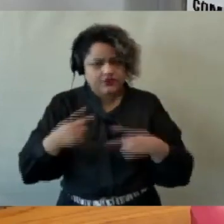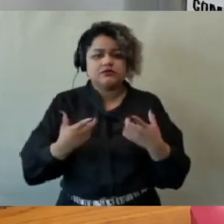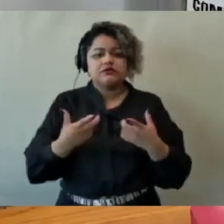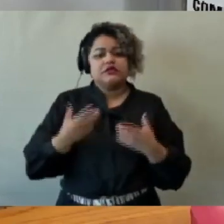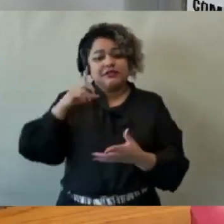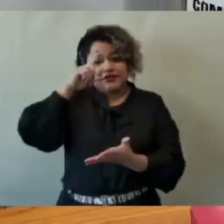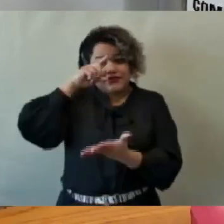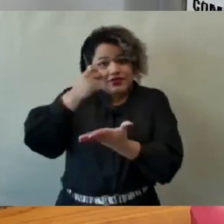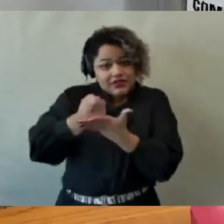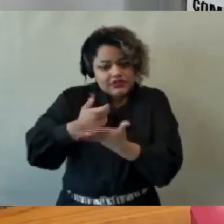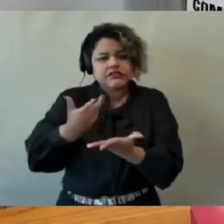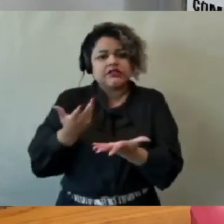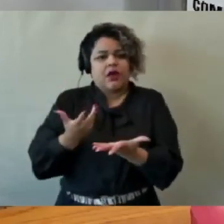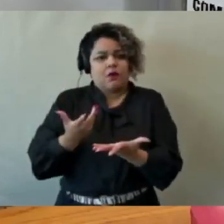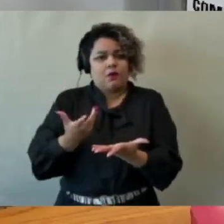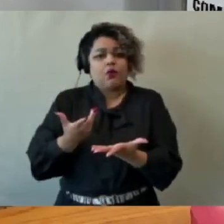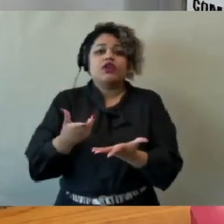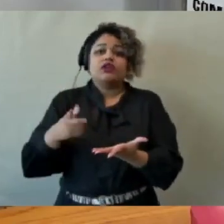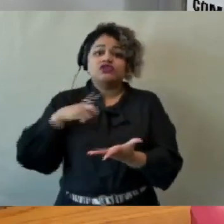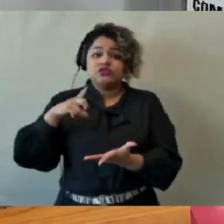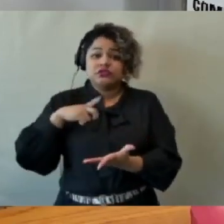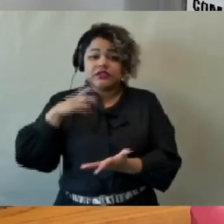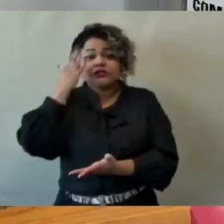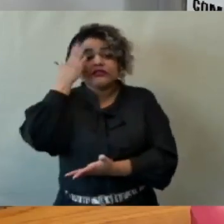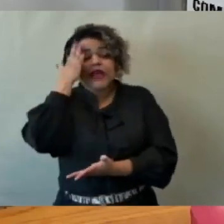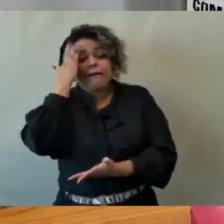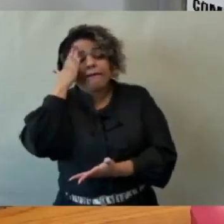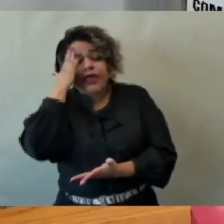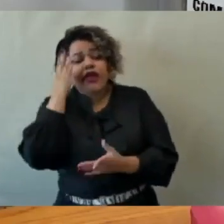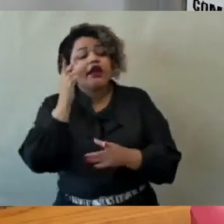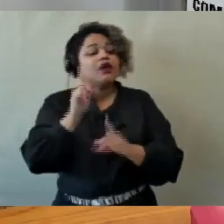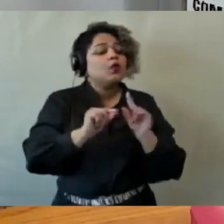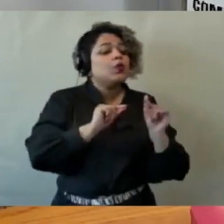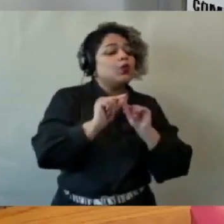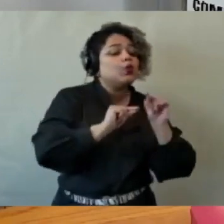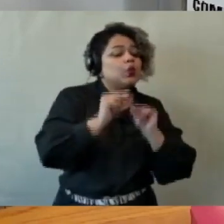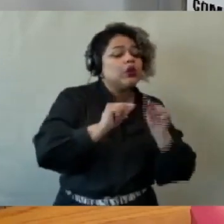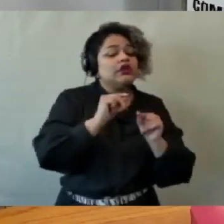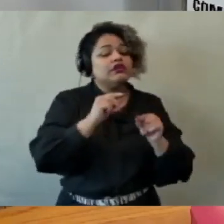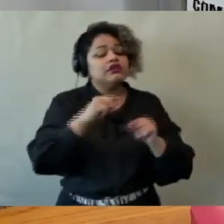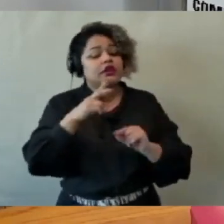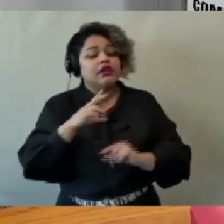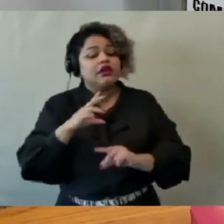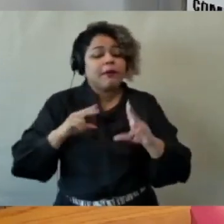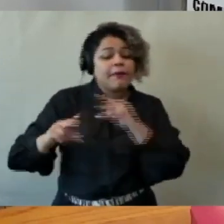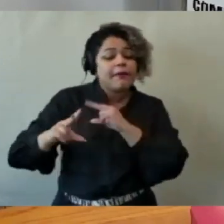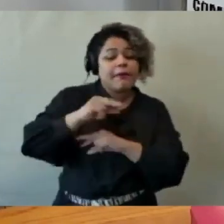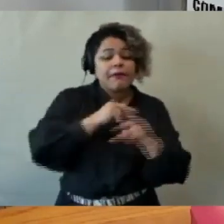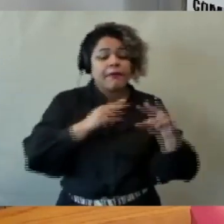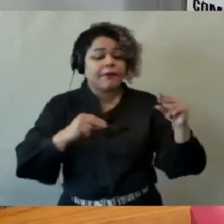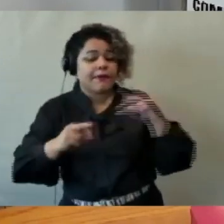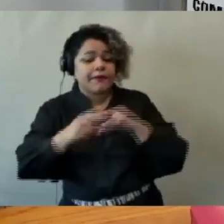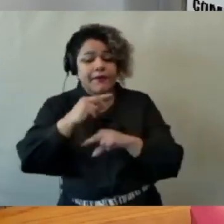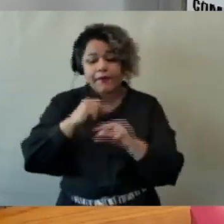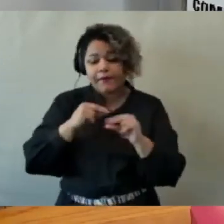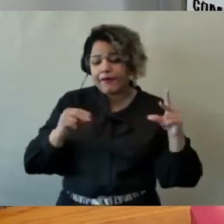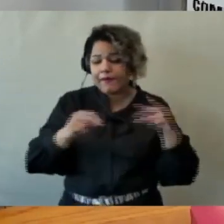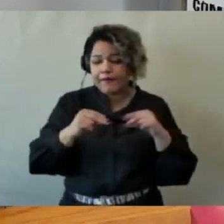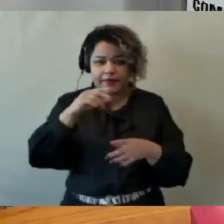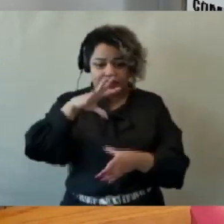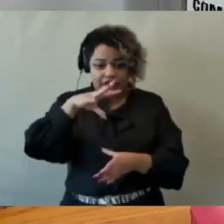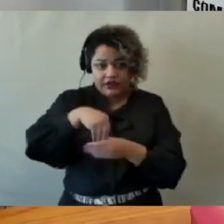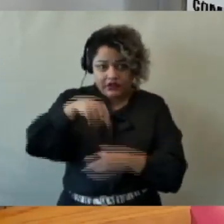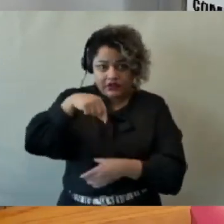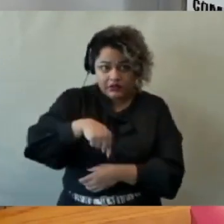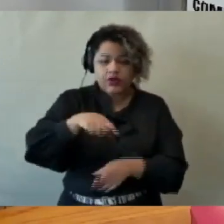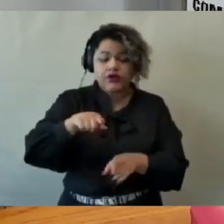decisões, e também de ter conhecimento daquilo que está sendo falado aqui e que está tendo resultado. Porque não vai